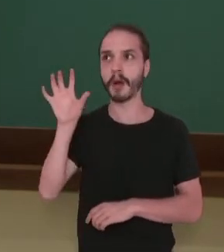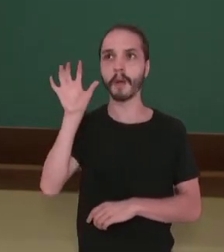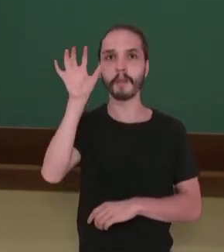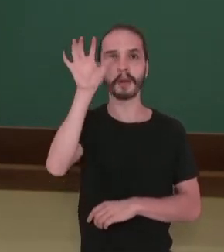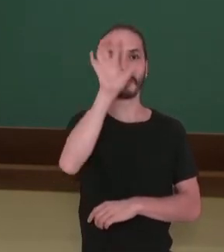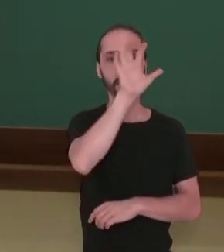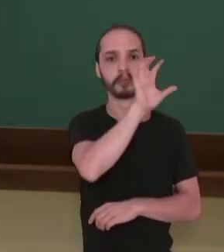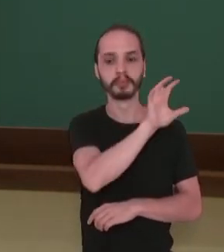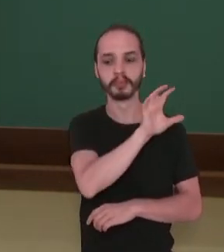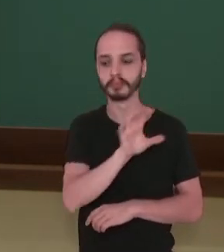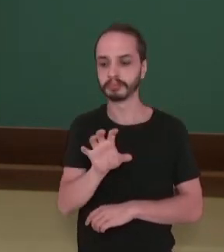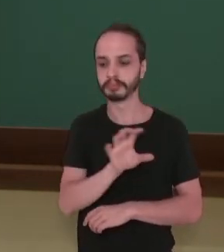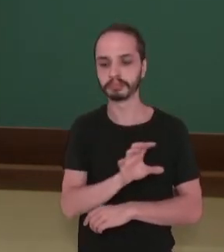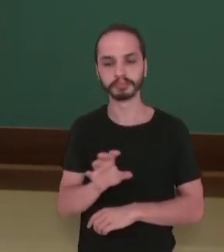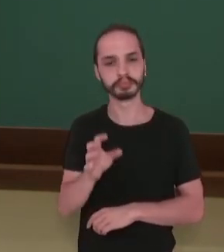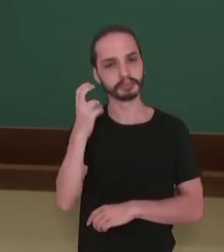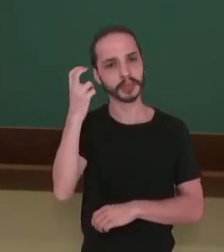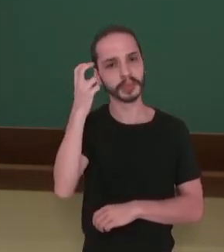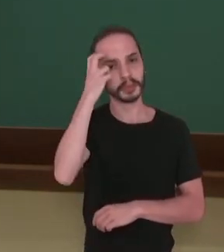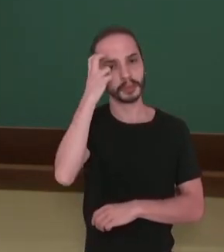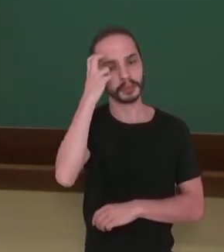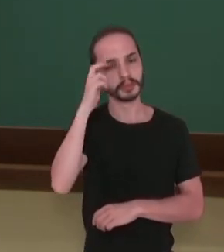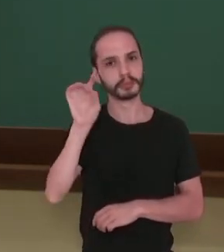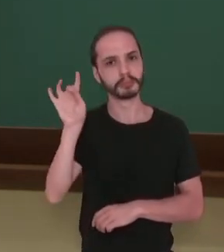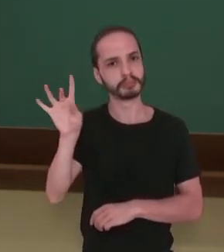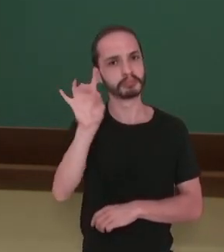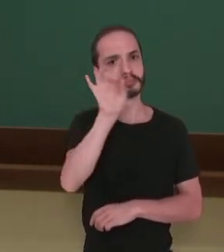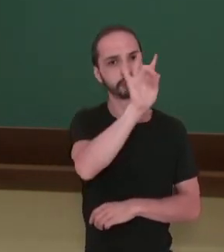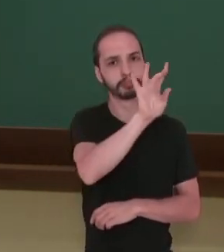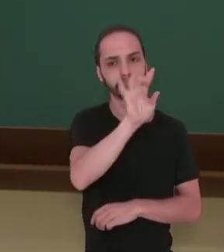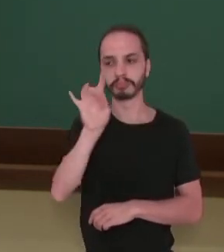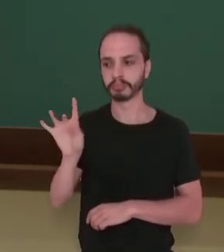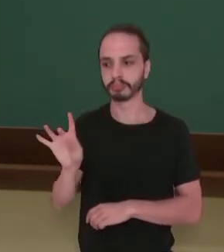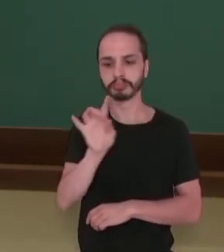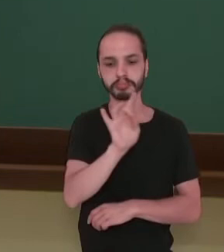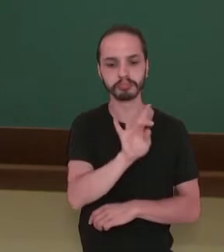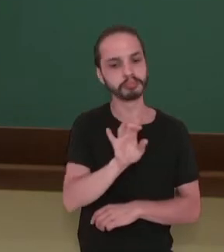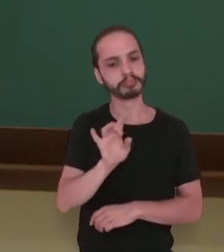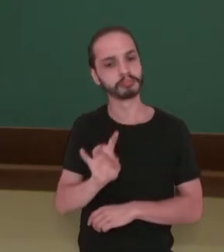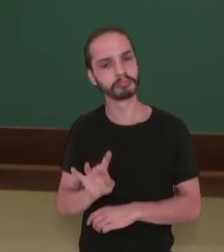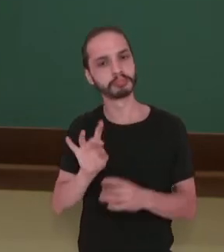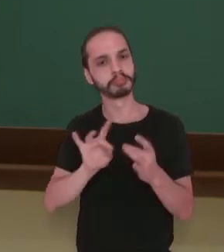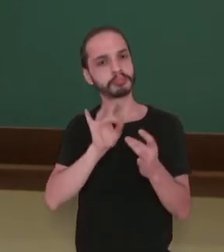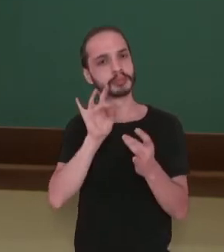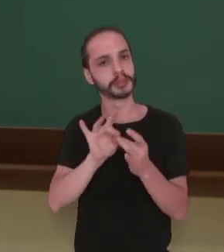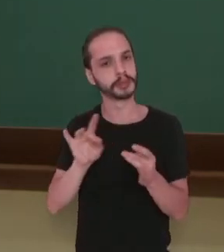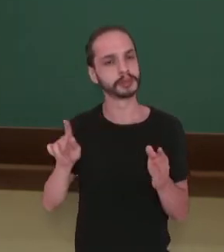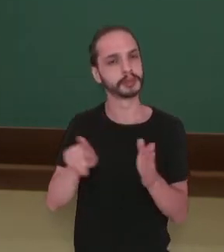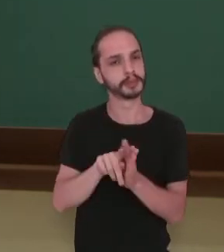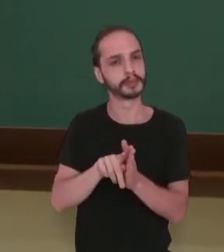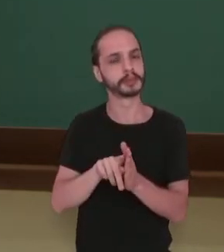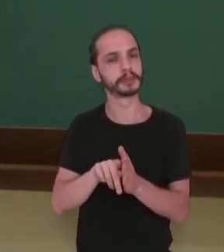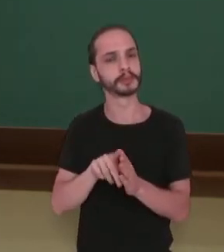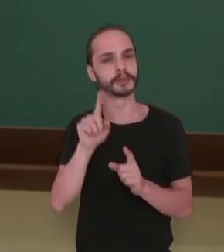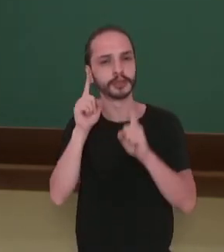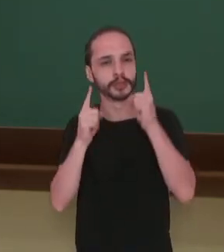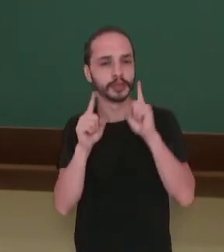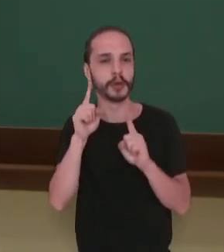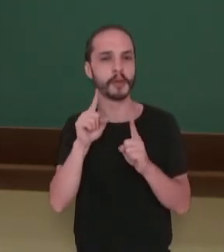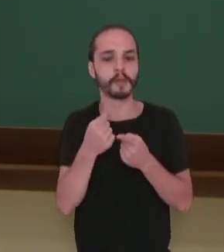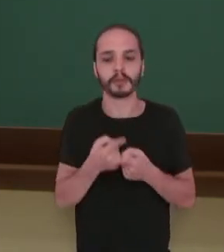uma cultura ali bem definida de um estilo musical